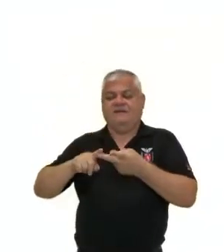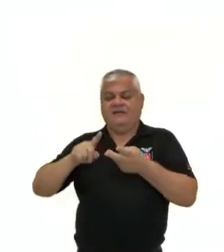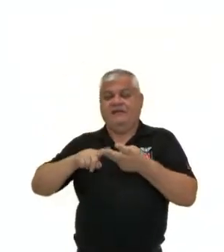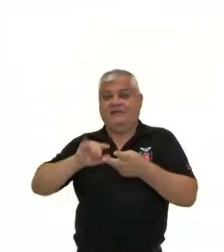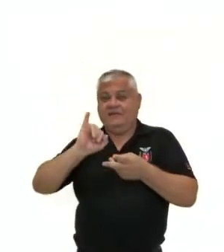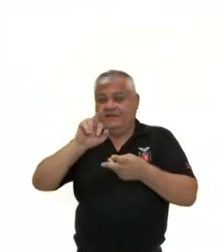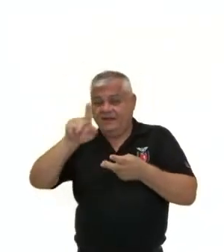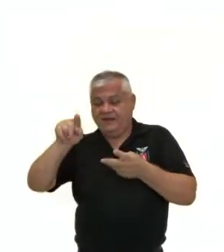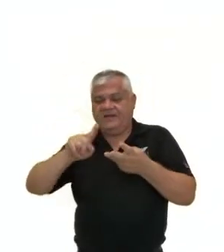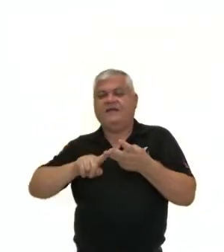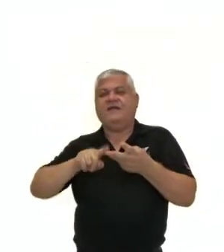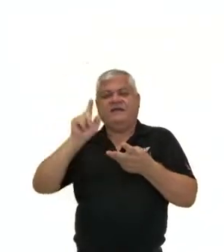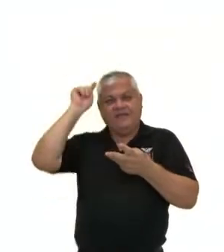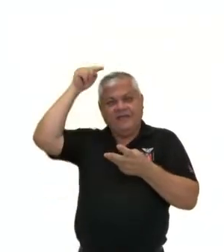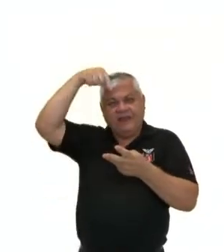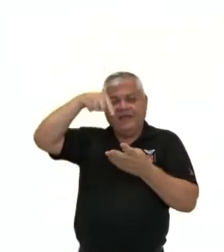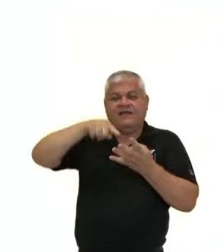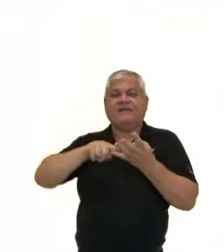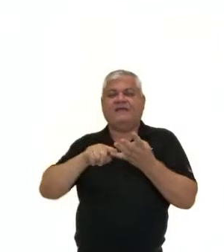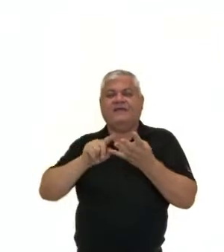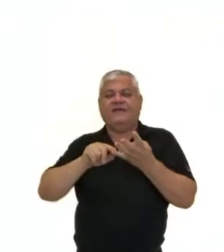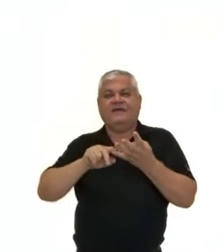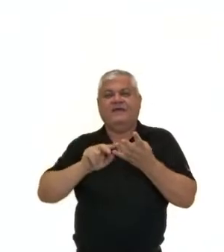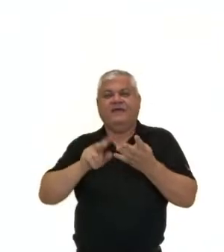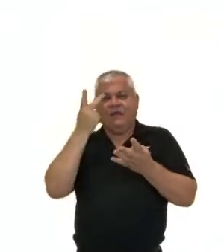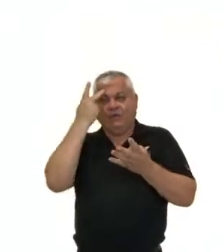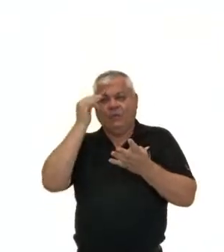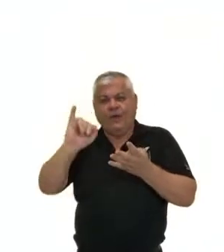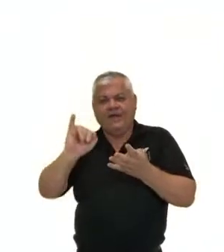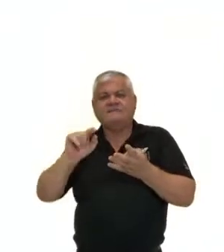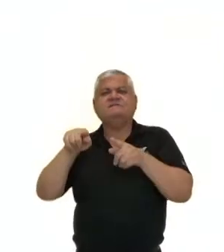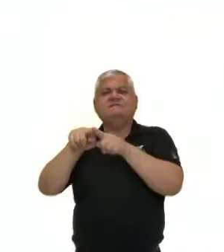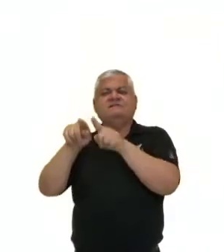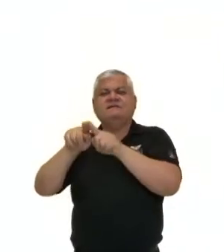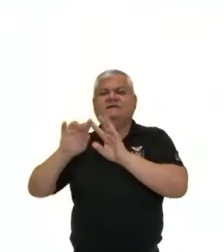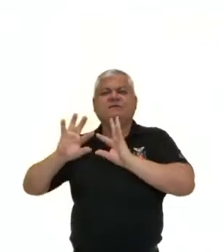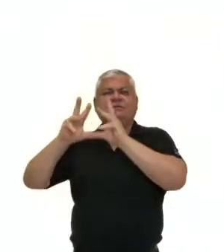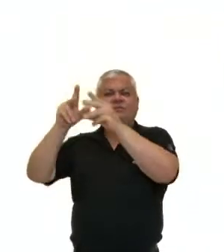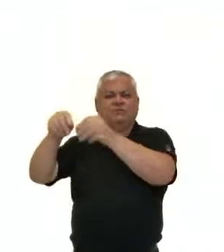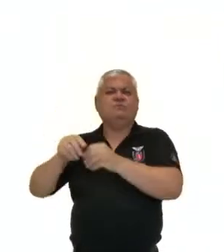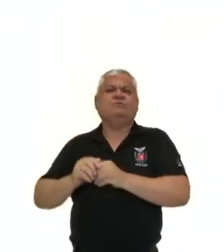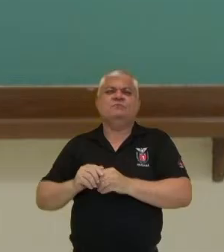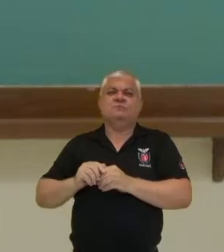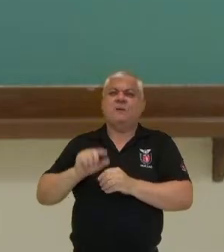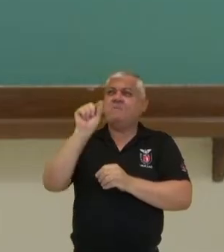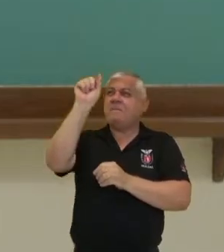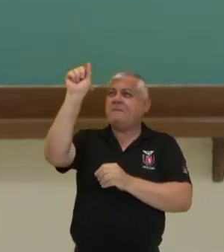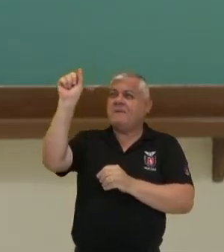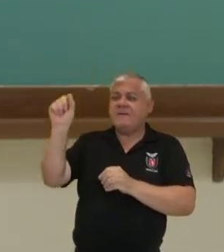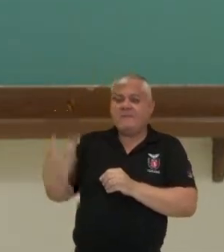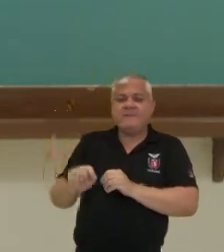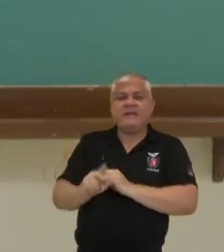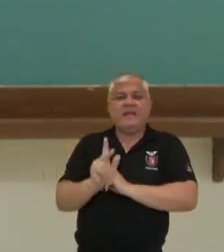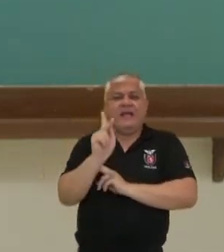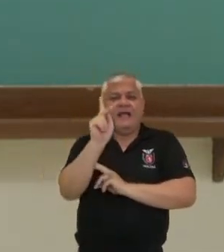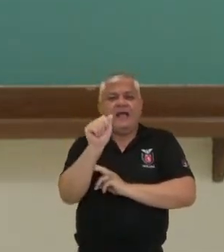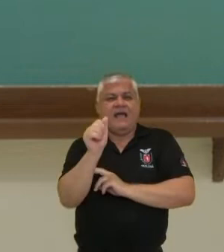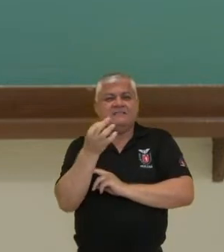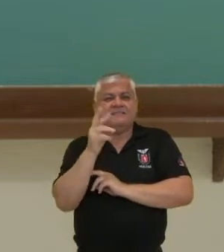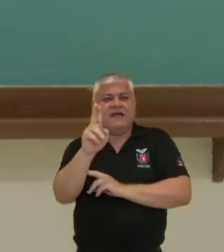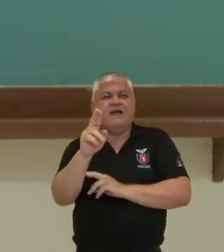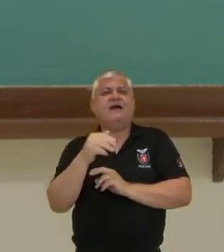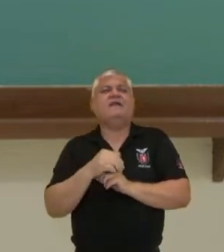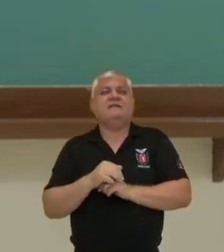Saudita Irã Iraque Kuwait Emirados Árabes Unidos catar e darem o Qatar é o